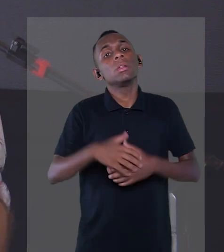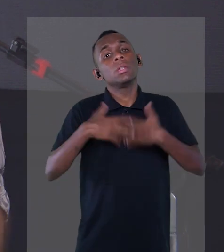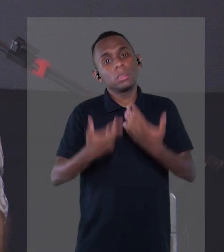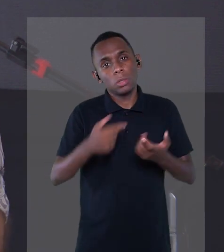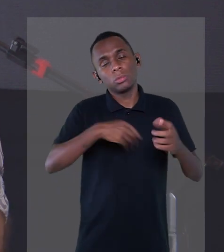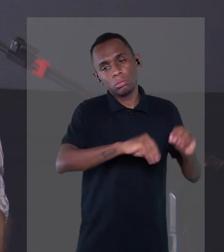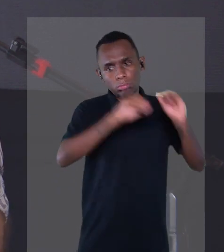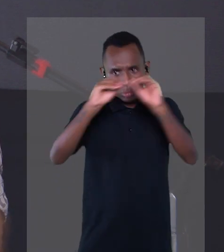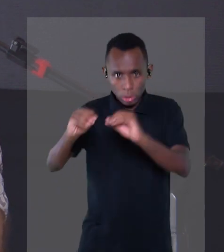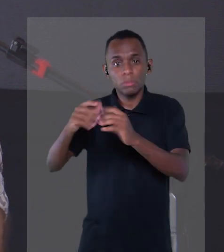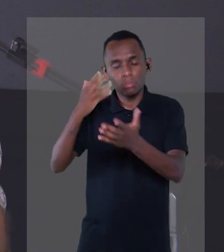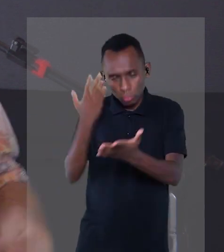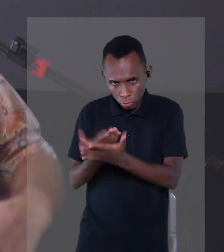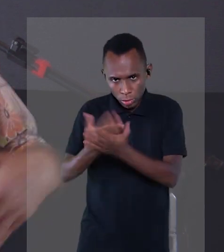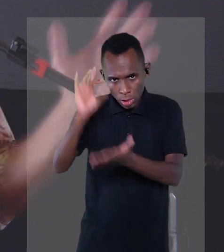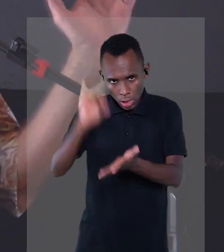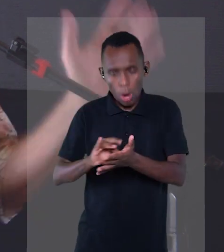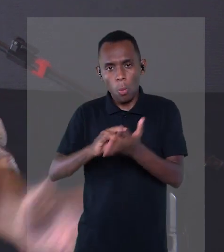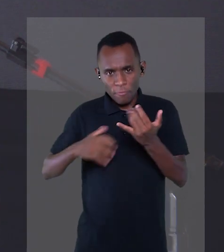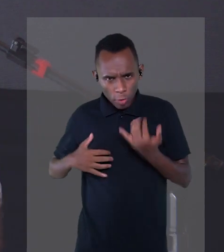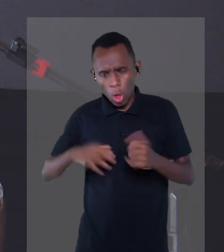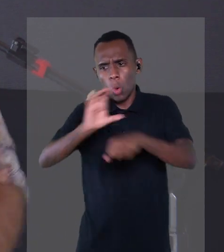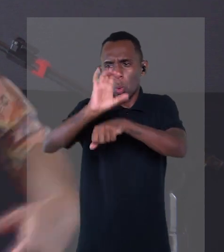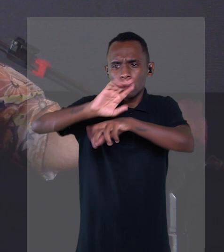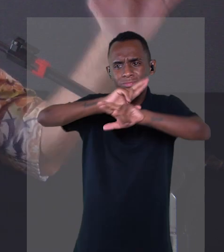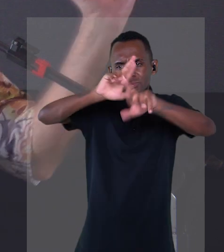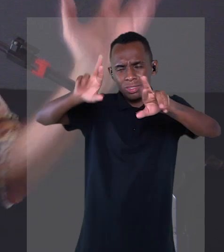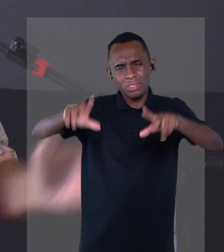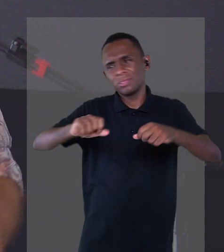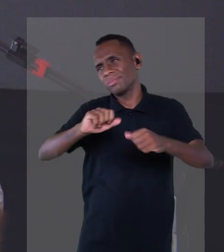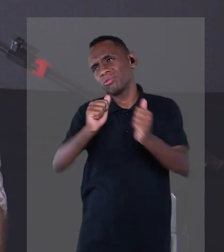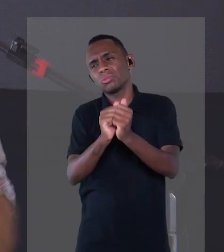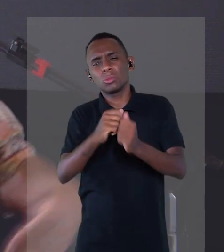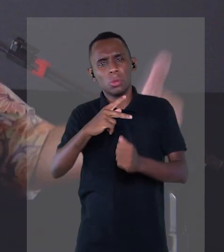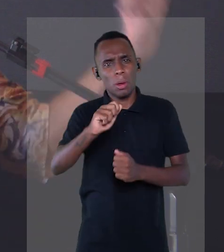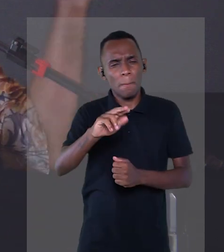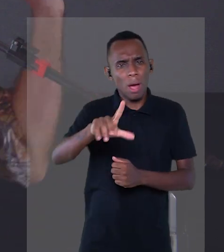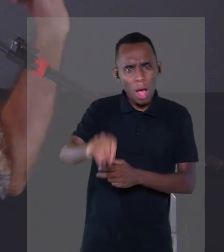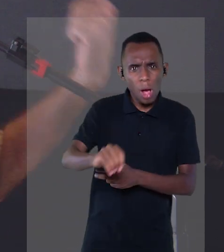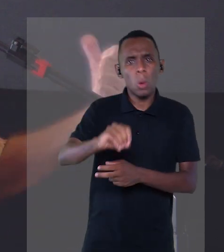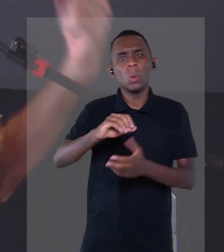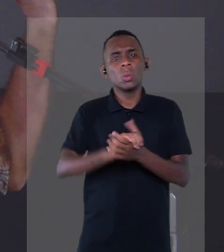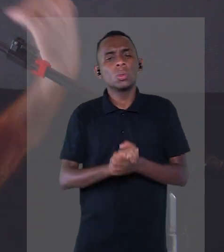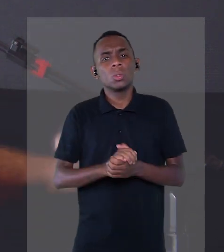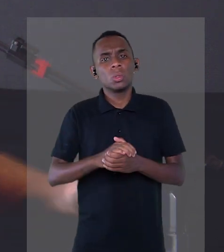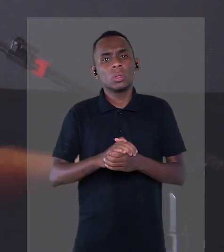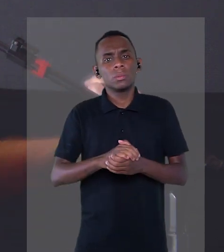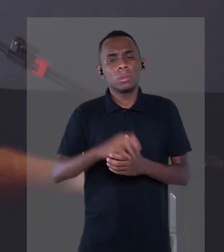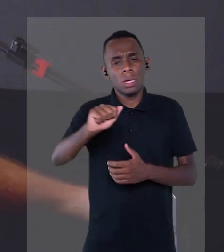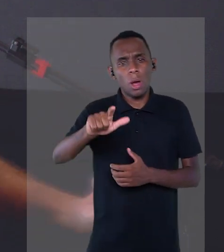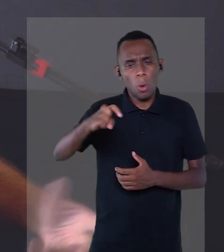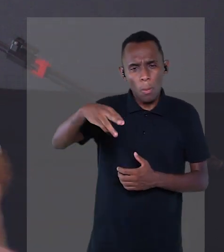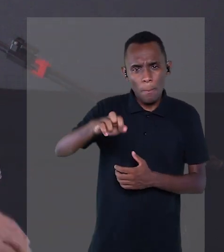realmente estudar violão popular. Fiz cursos e tudo, você imaginar, com Paulo Moura, fui fazer violão com Almir